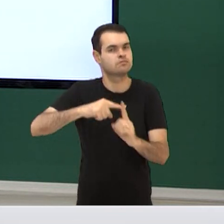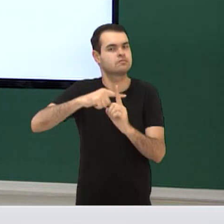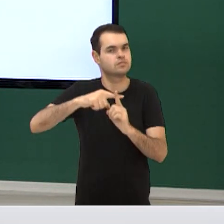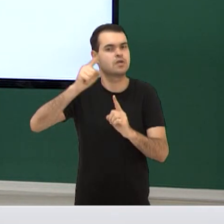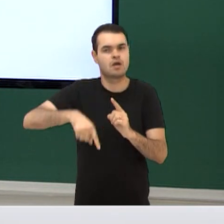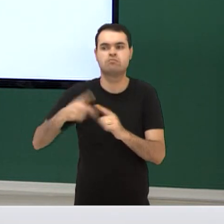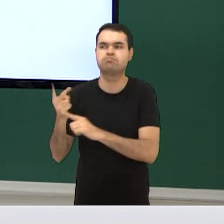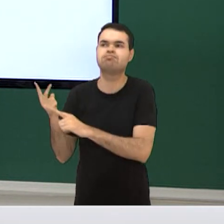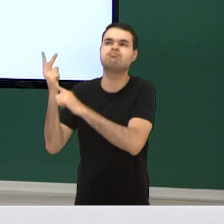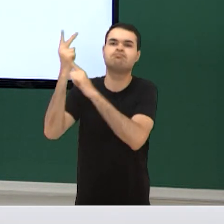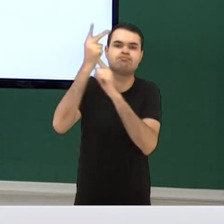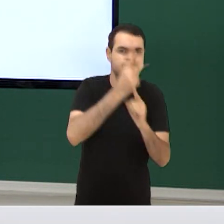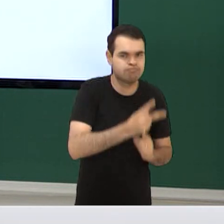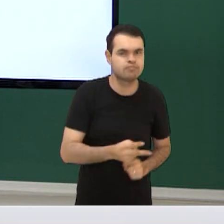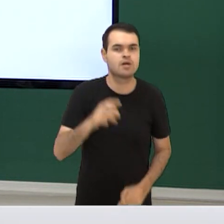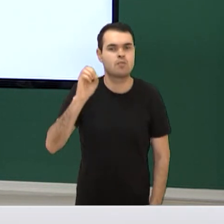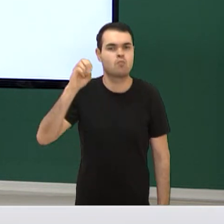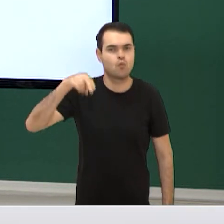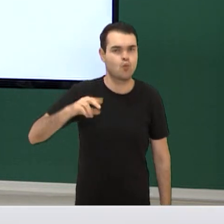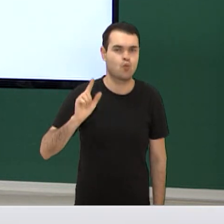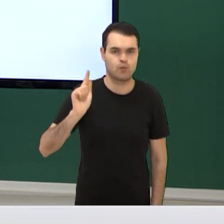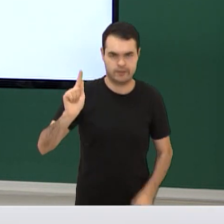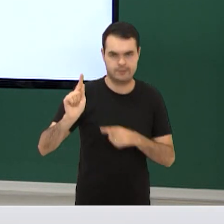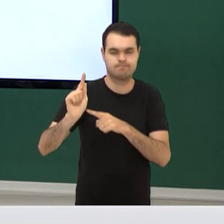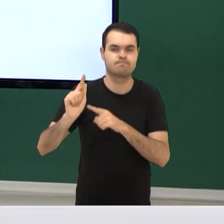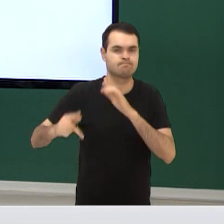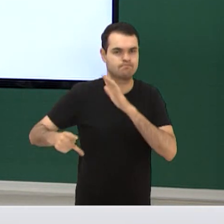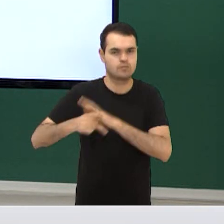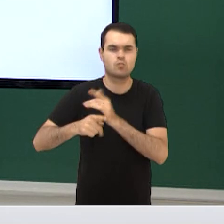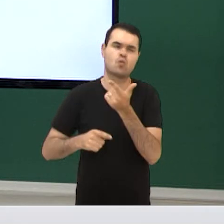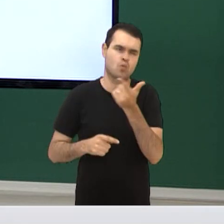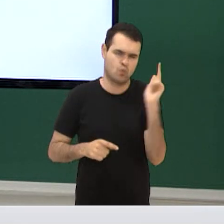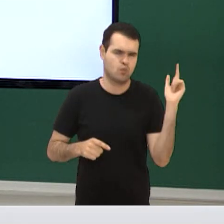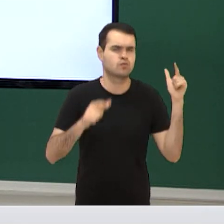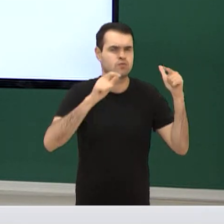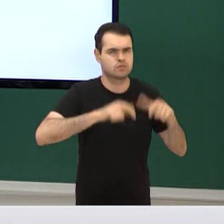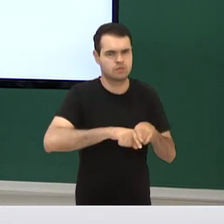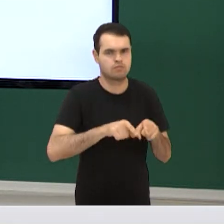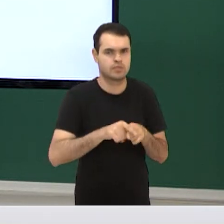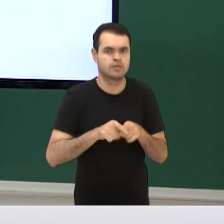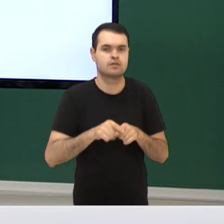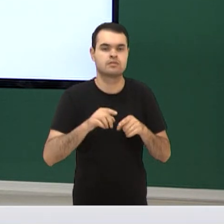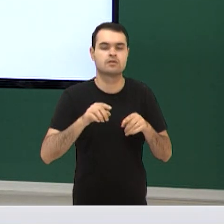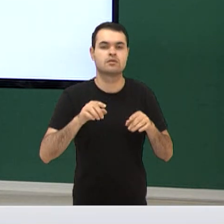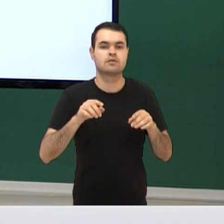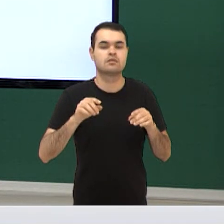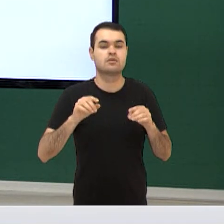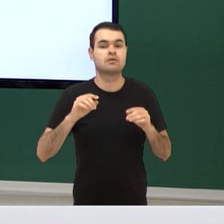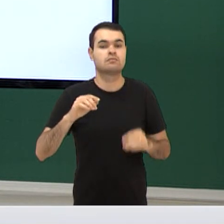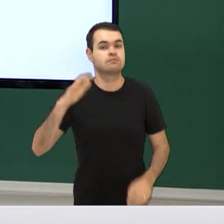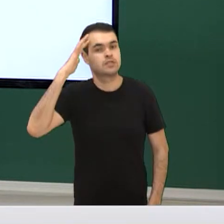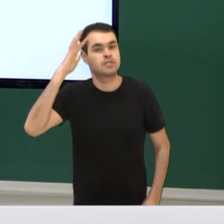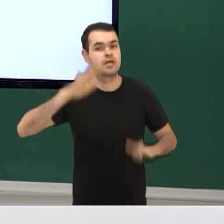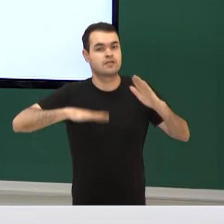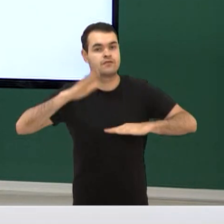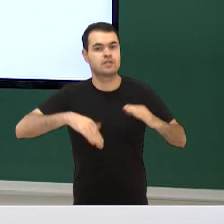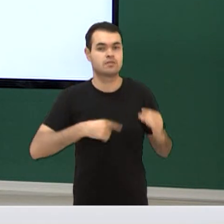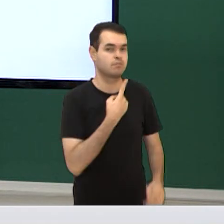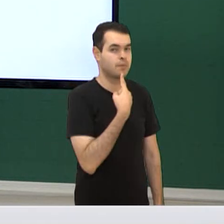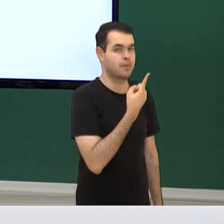agravamento da pandemia no Brasil, tem recebido cerca de 200 e-mails por dia.